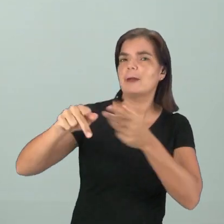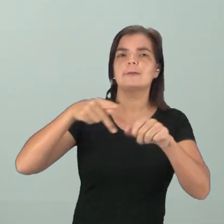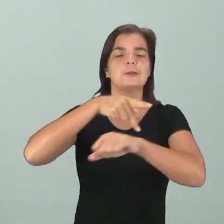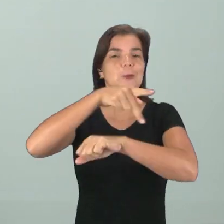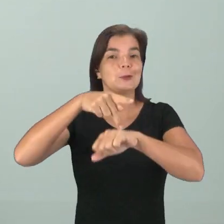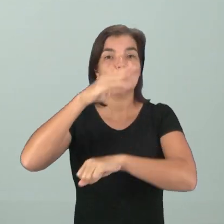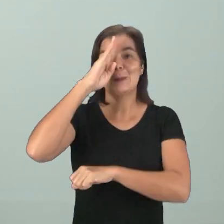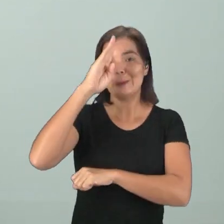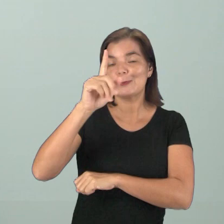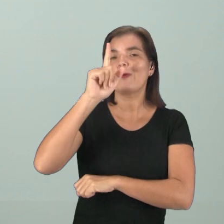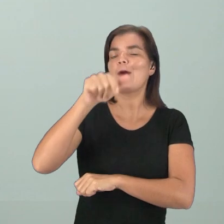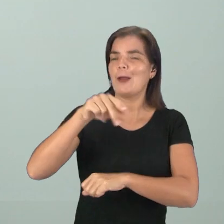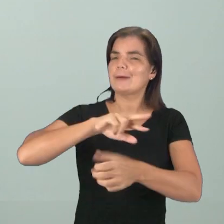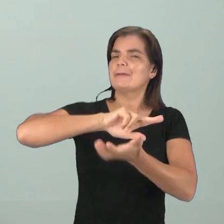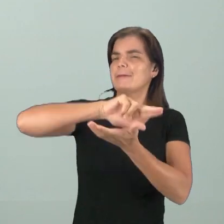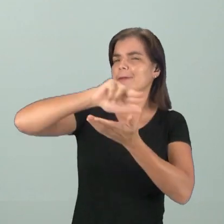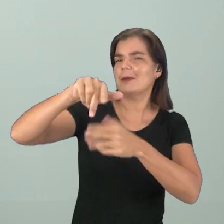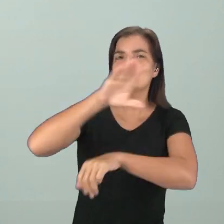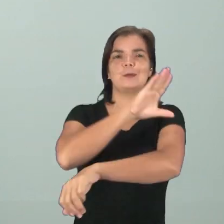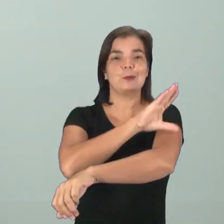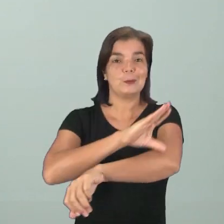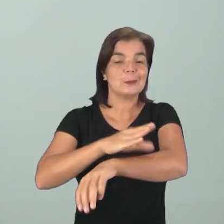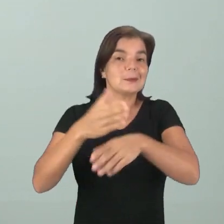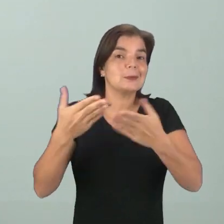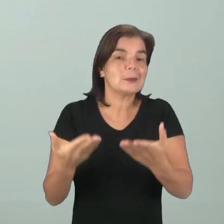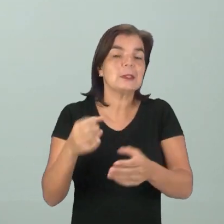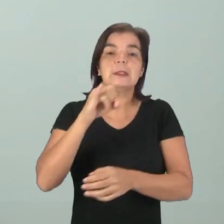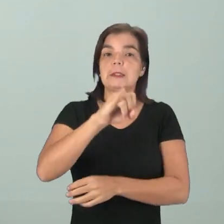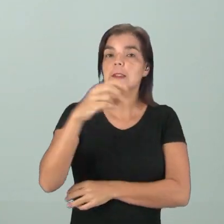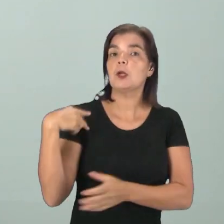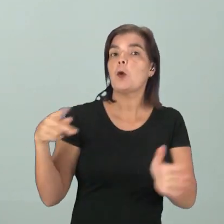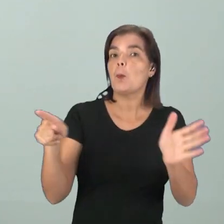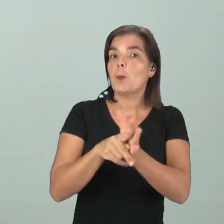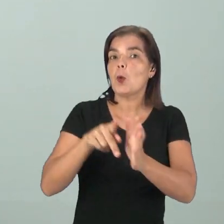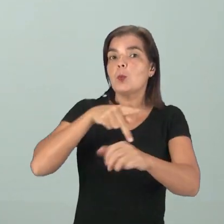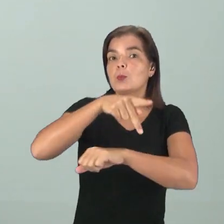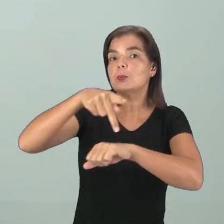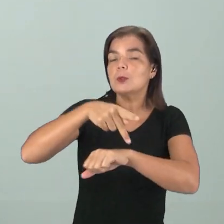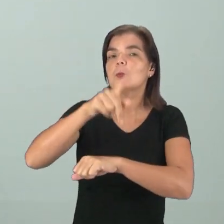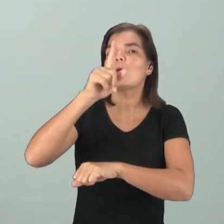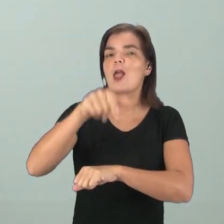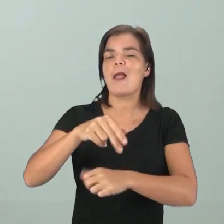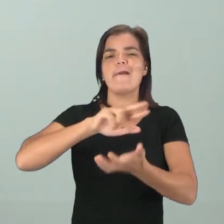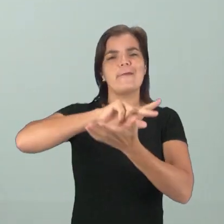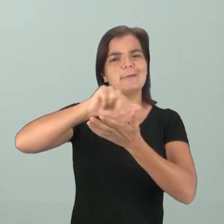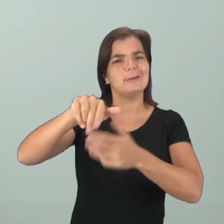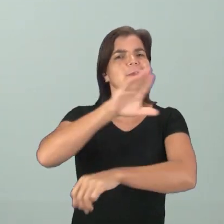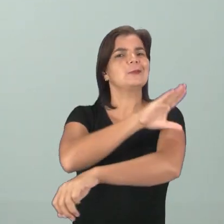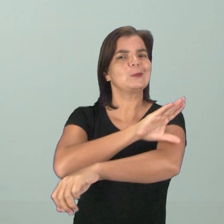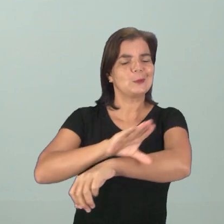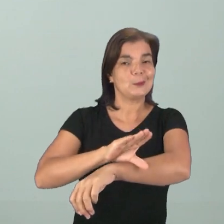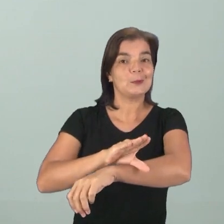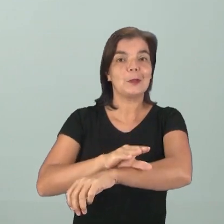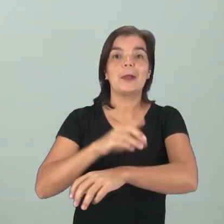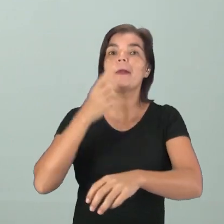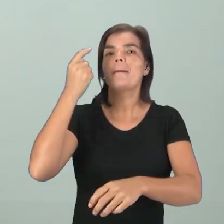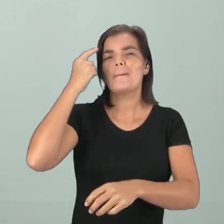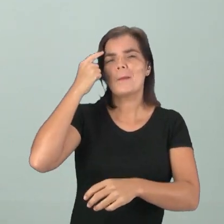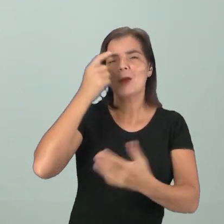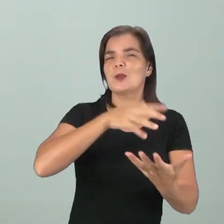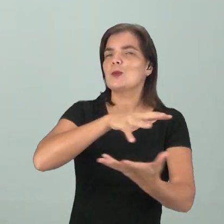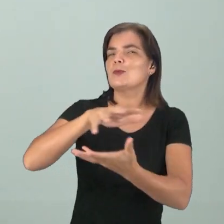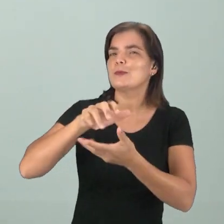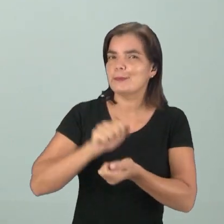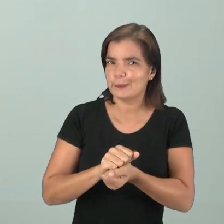país, principalmente, é um país multicultural. E aí, se o nosso próprio país já é um país multicultural, imagina o mundo